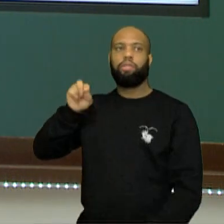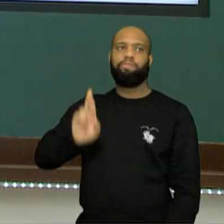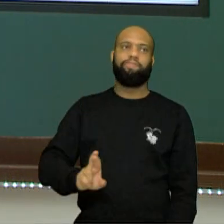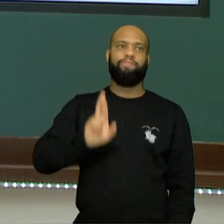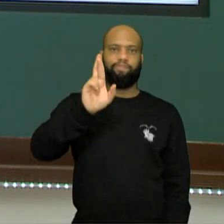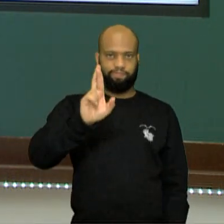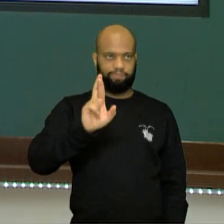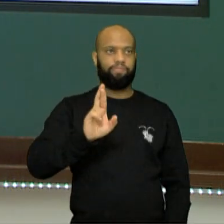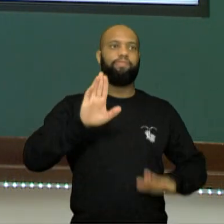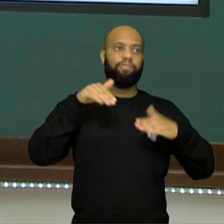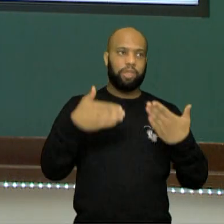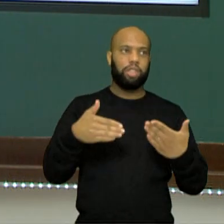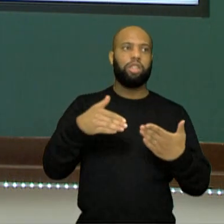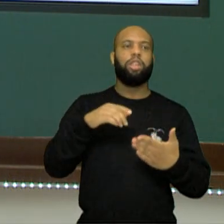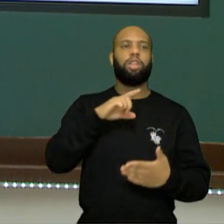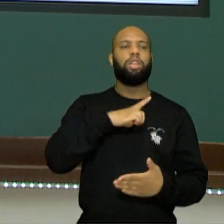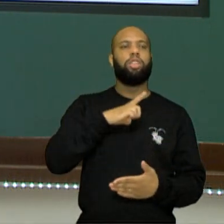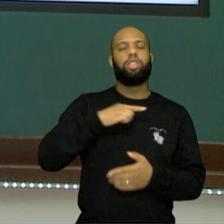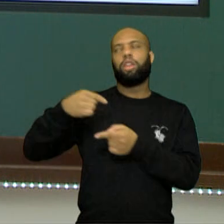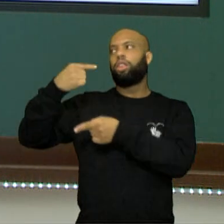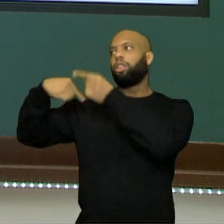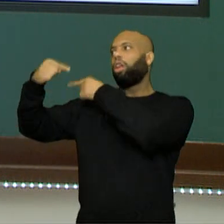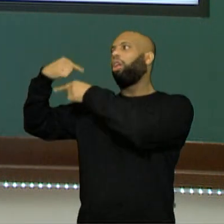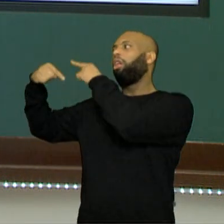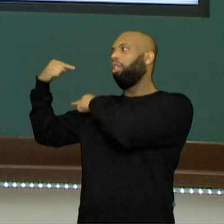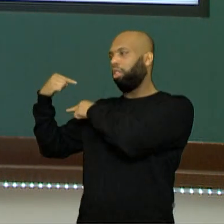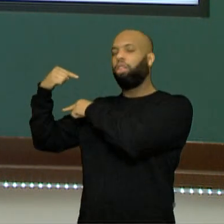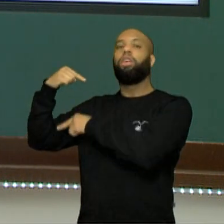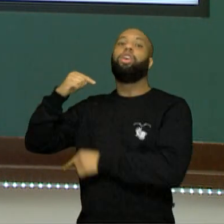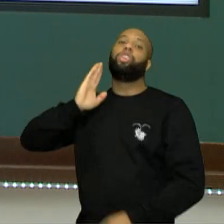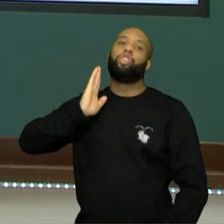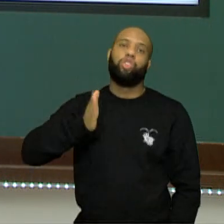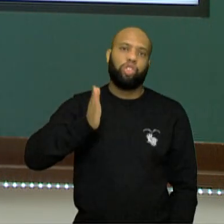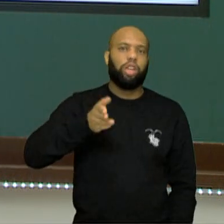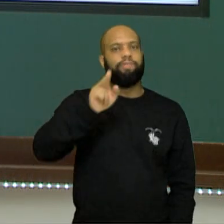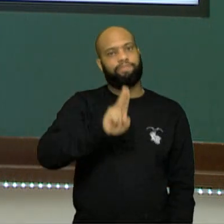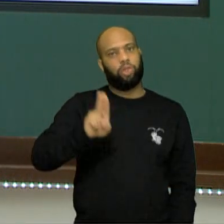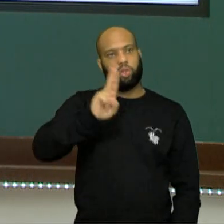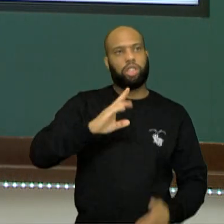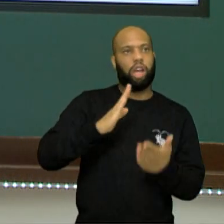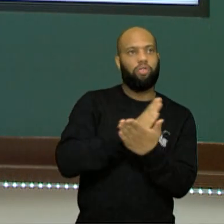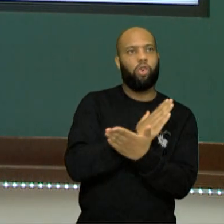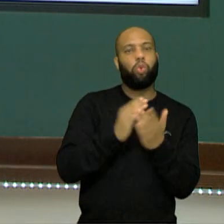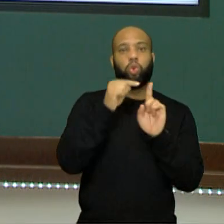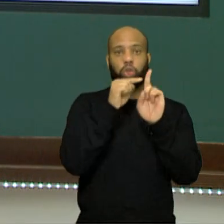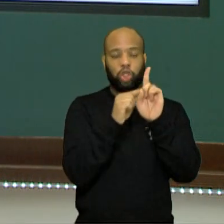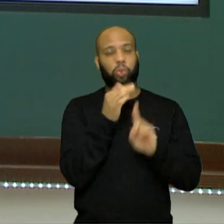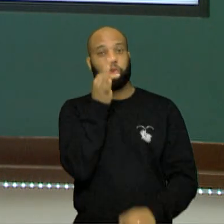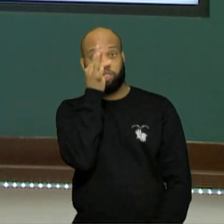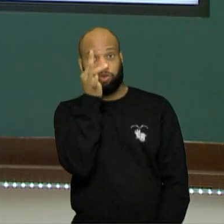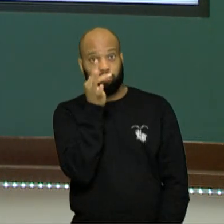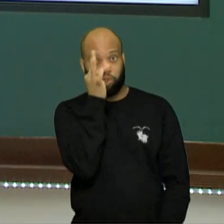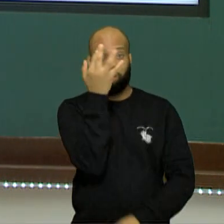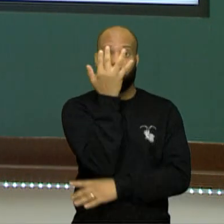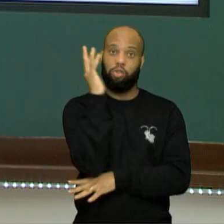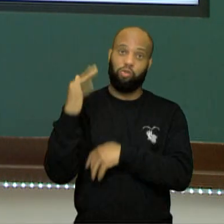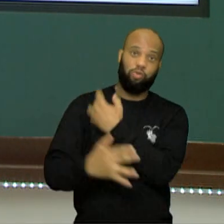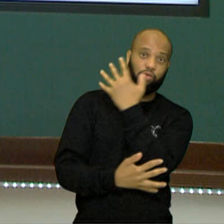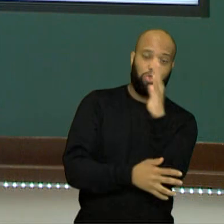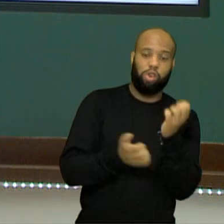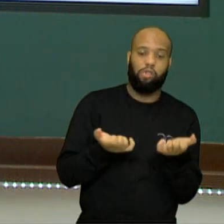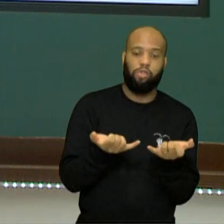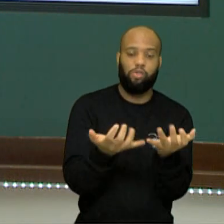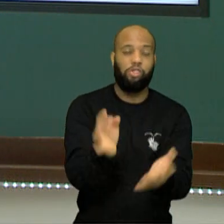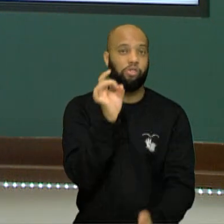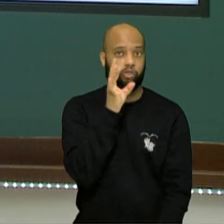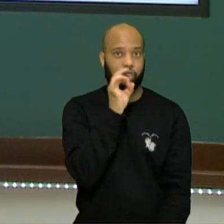representação de que os nossos antepassados já faziam uso, né, dessas plantas para o tratamento de